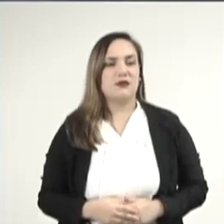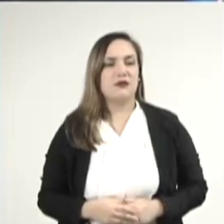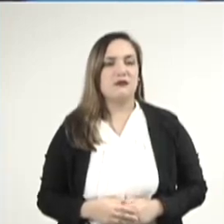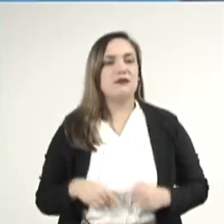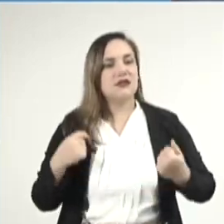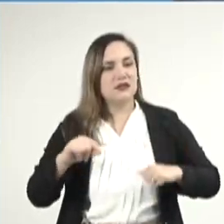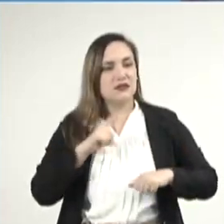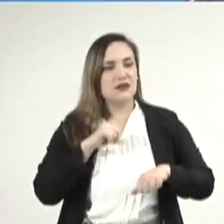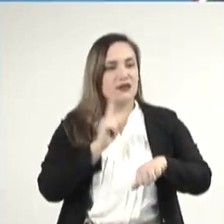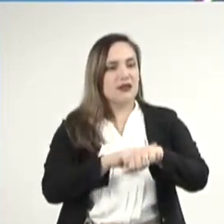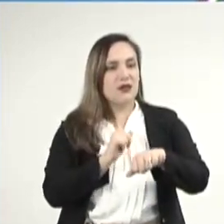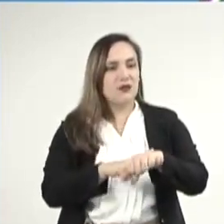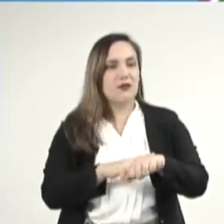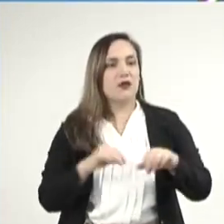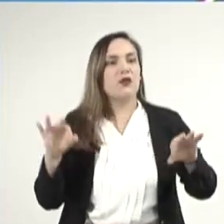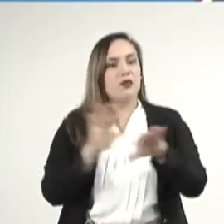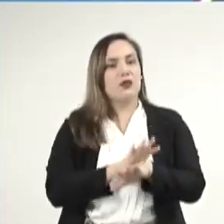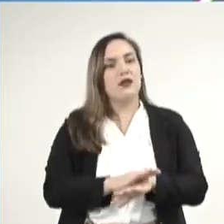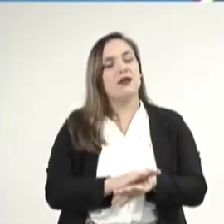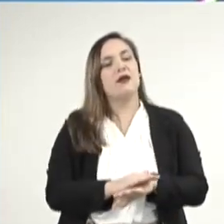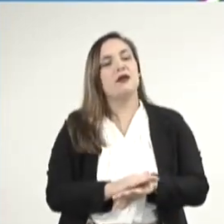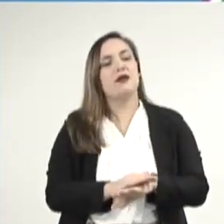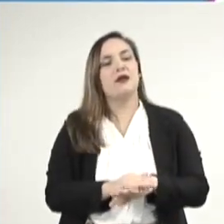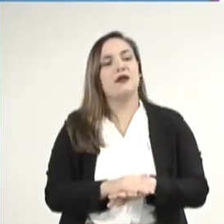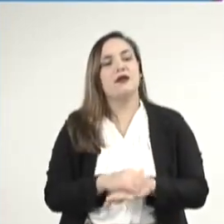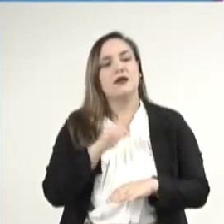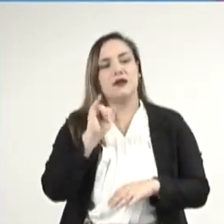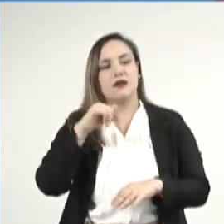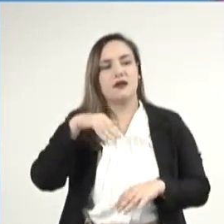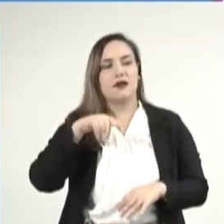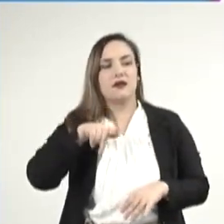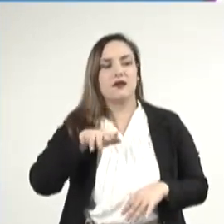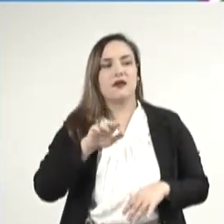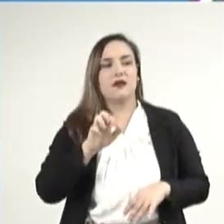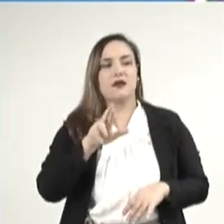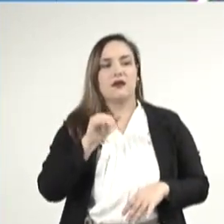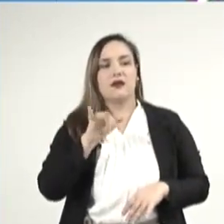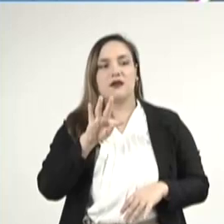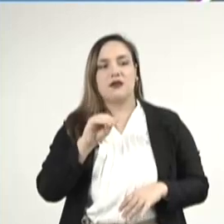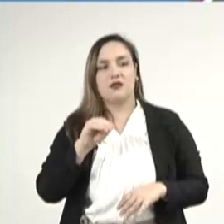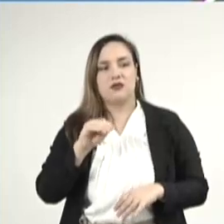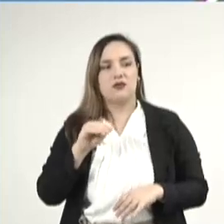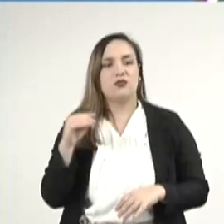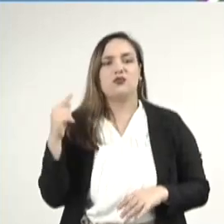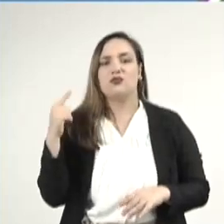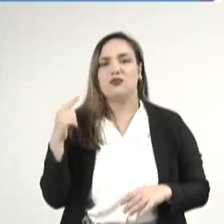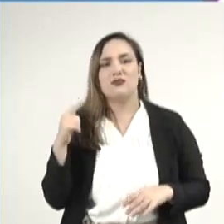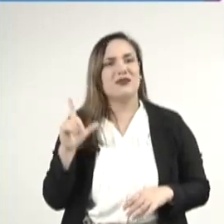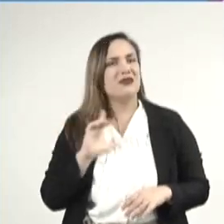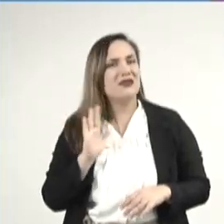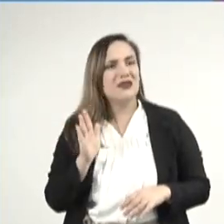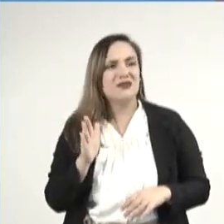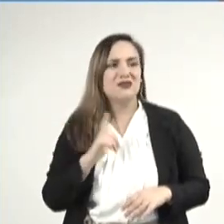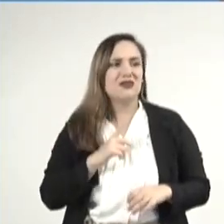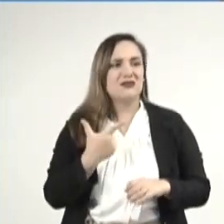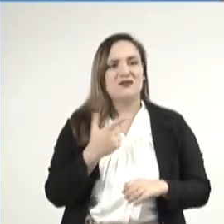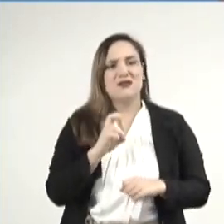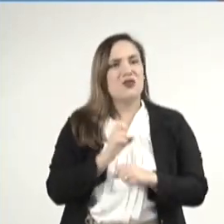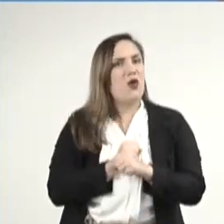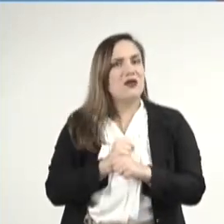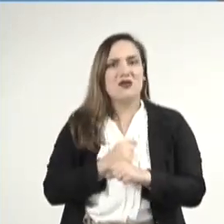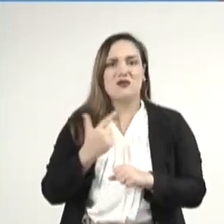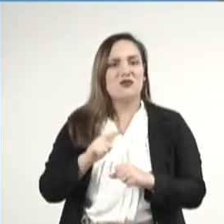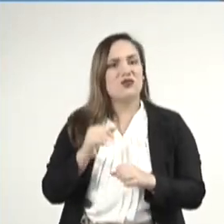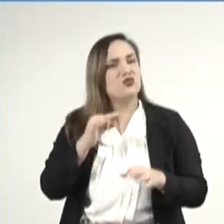inquérito. Tem processo aí que está há 25 anos sem julgamento, certo? Então,